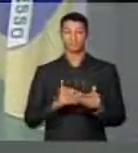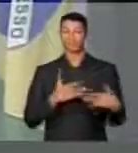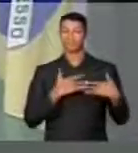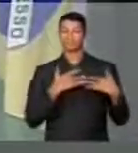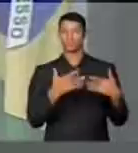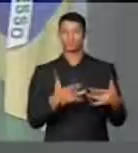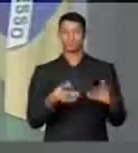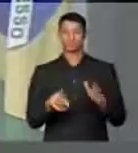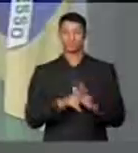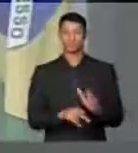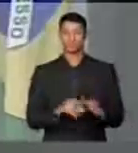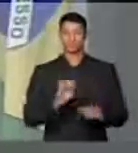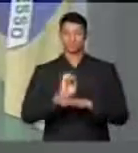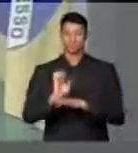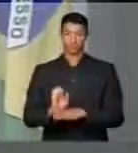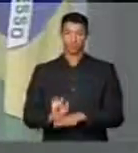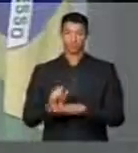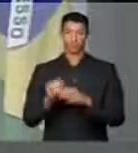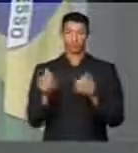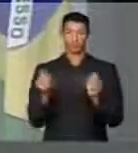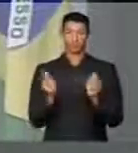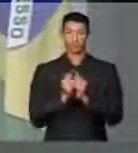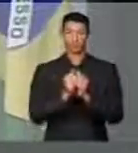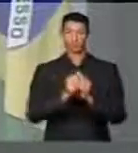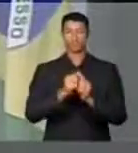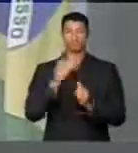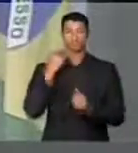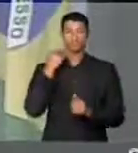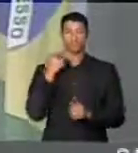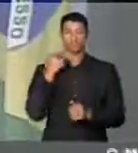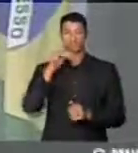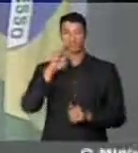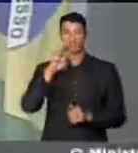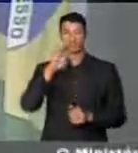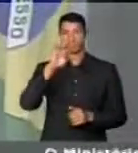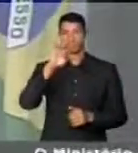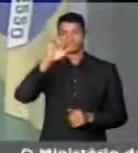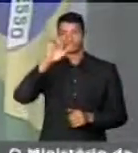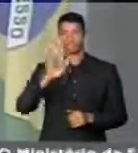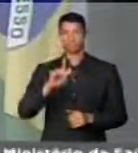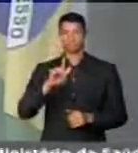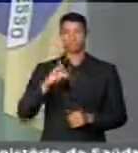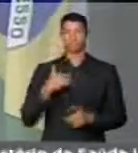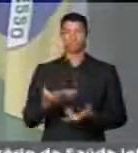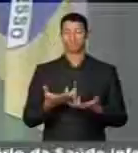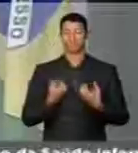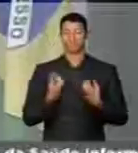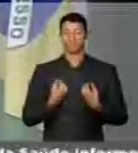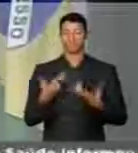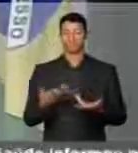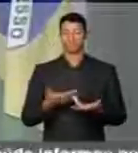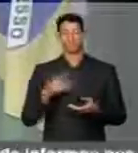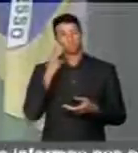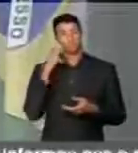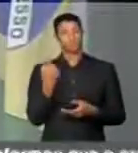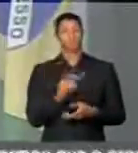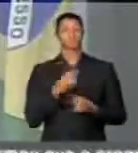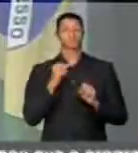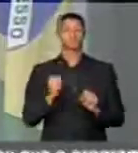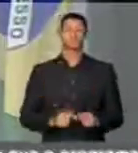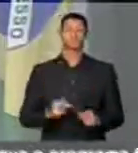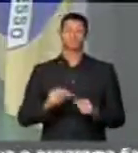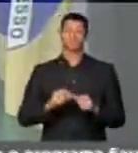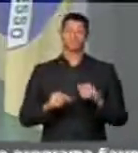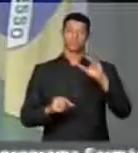generosidade, né, do Estado com o Banco BTG Pactual. Eu estou colhendo assinaturas para que a gente possa fazer